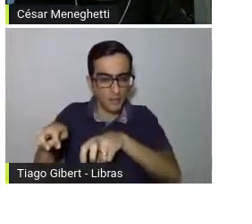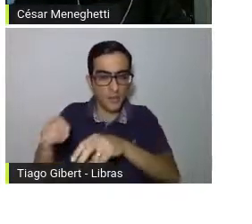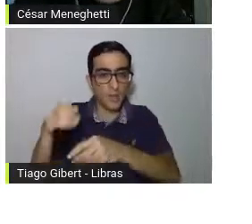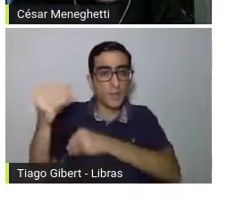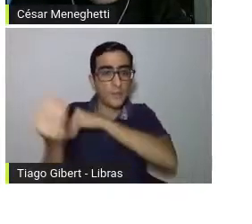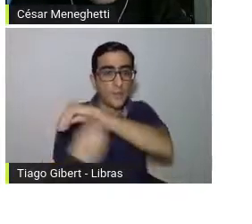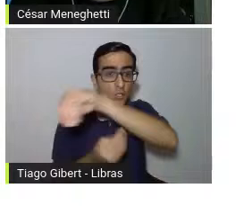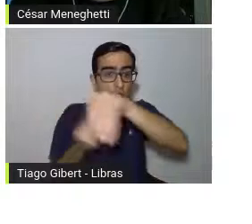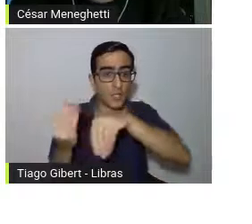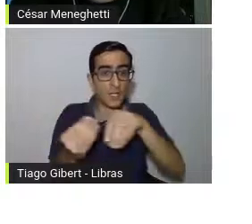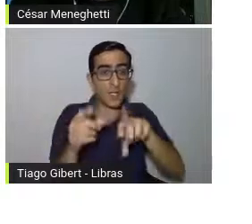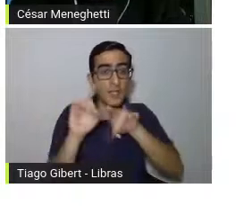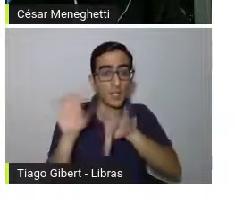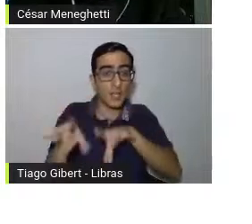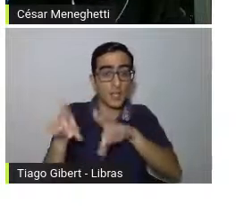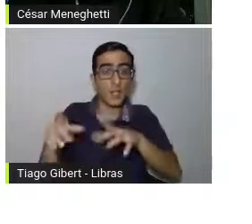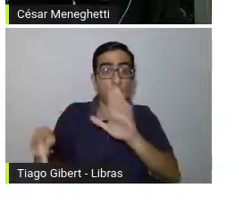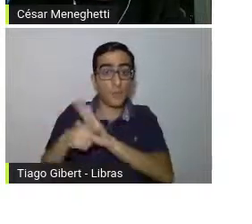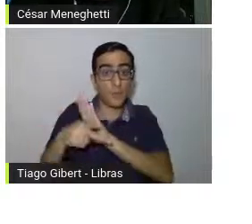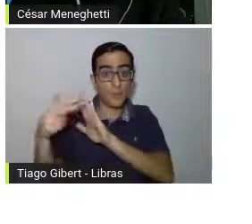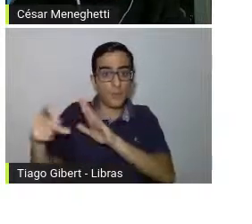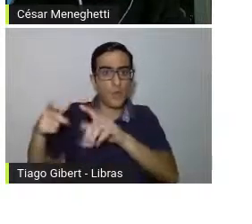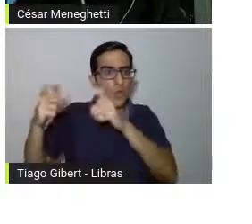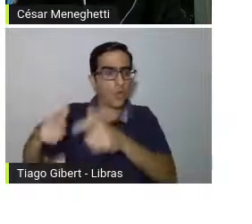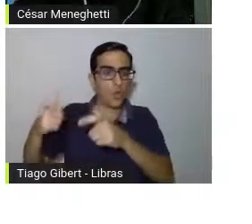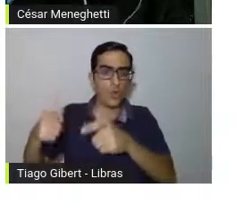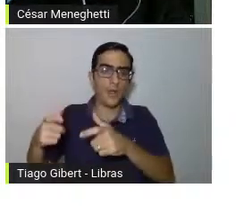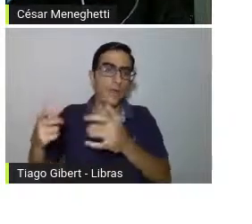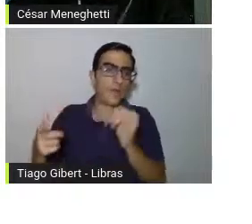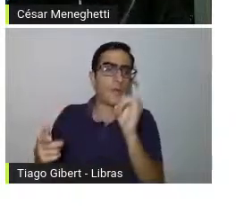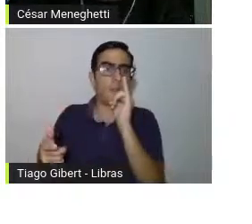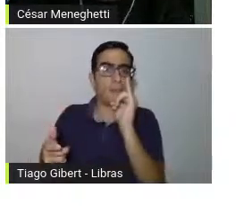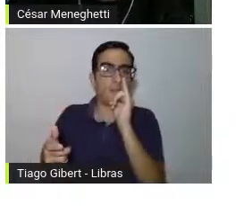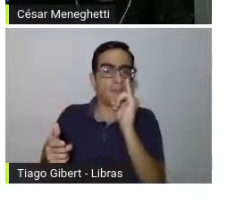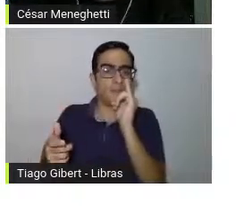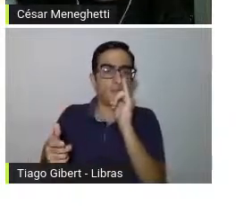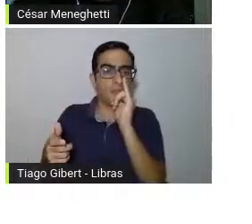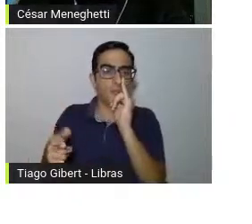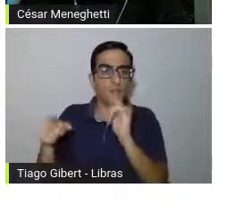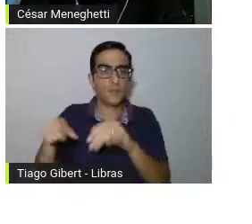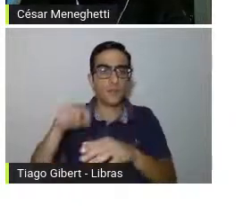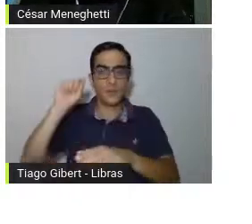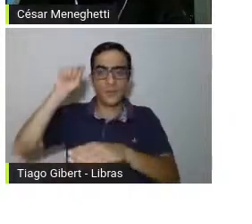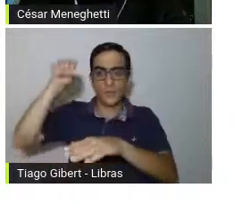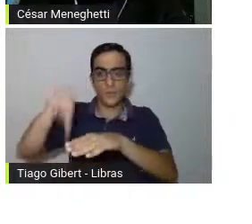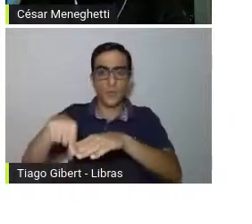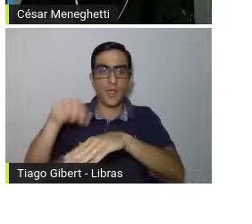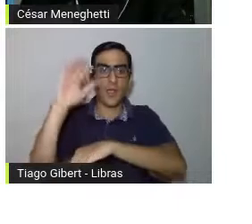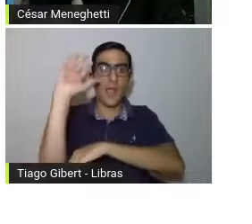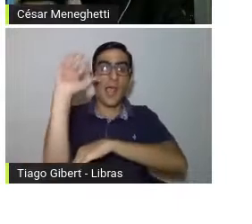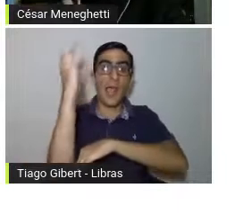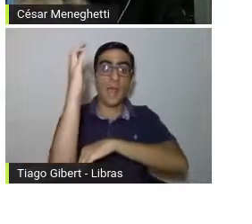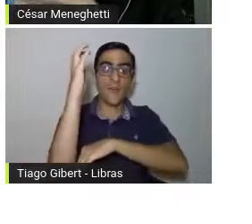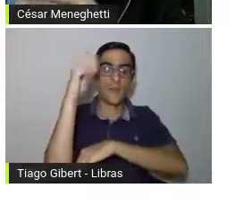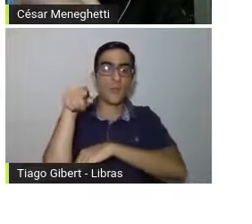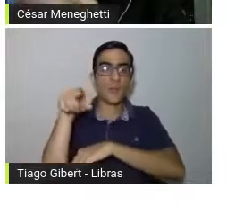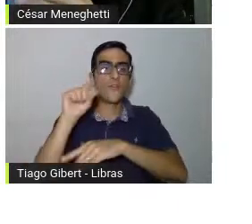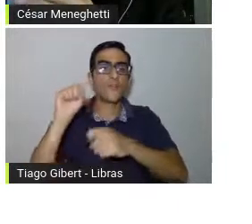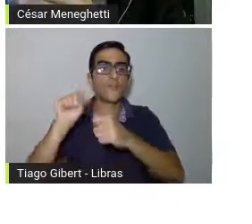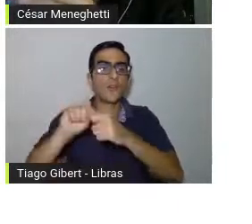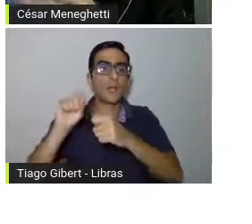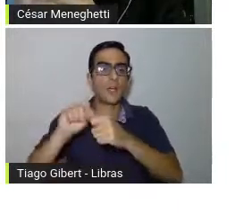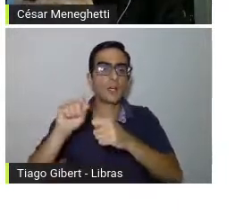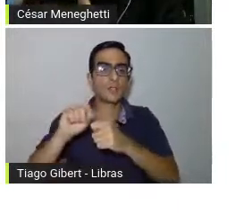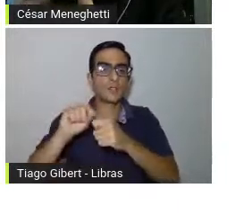misturado com umas técnicas locais, que eram coisas simples, tipo, quando você fosse plantar uma árvore, fazer